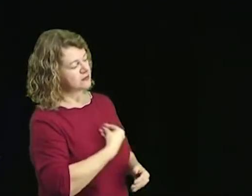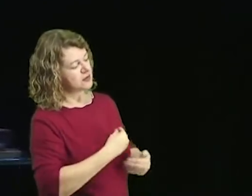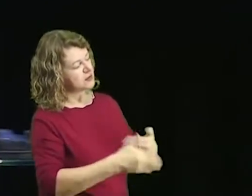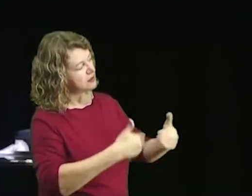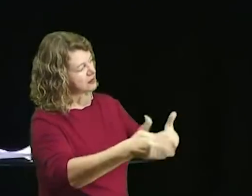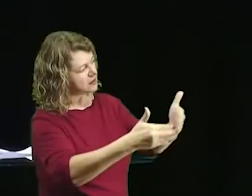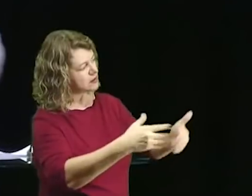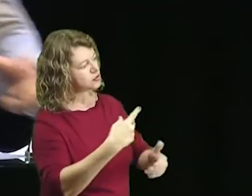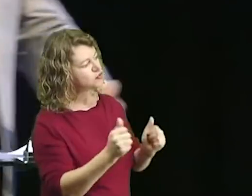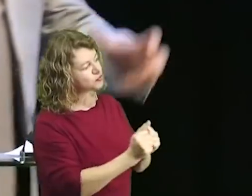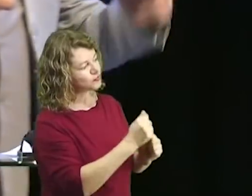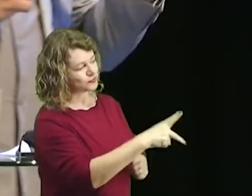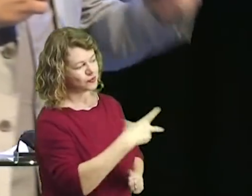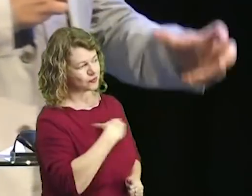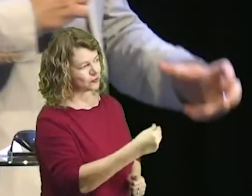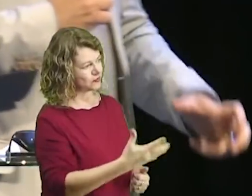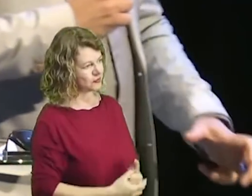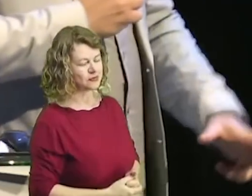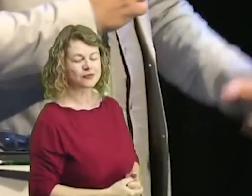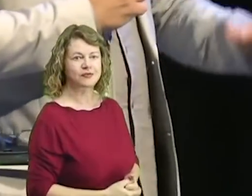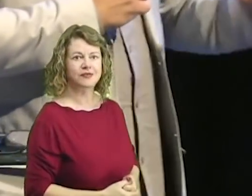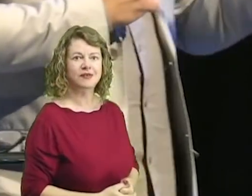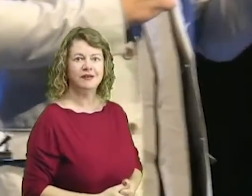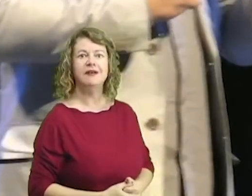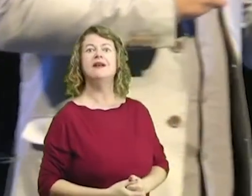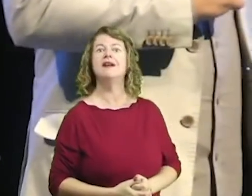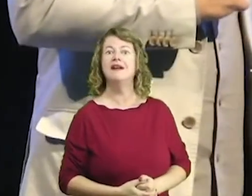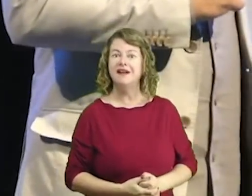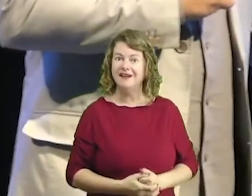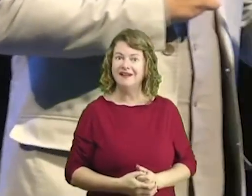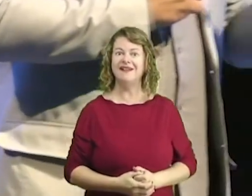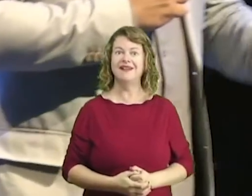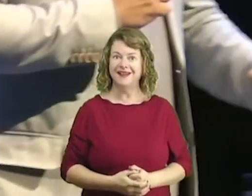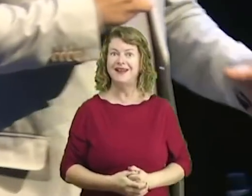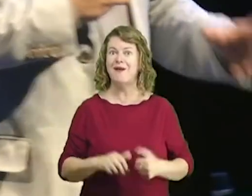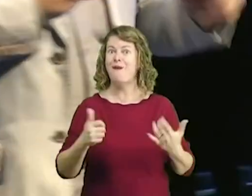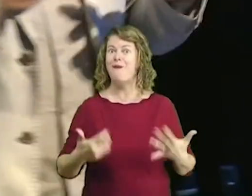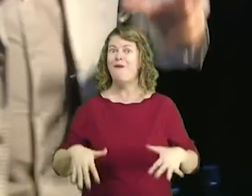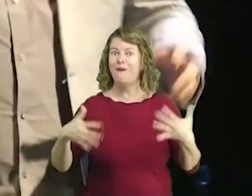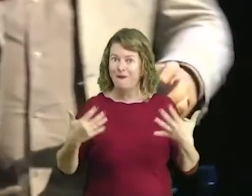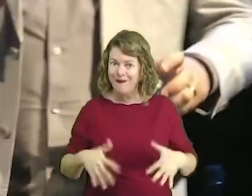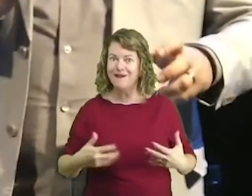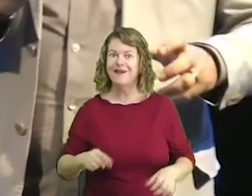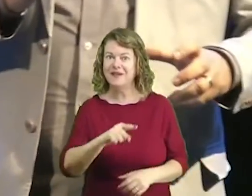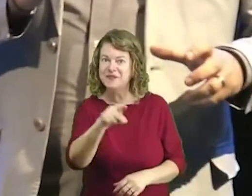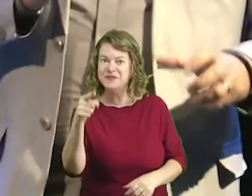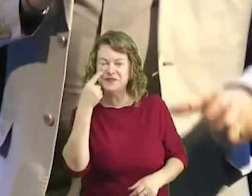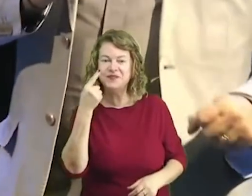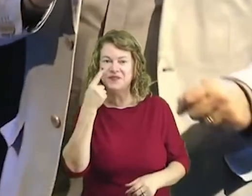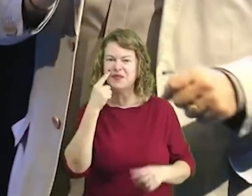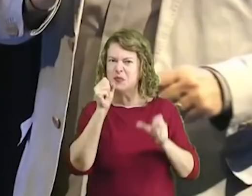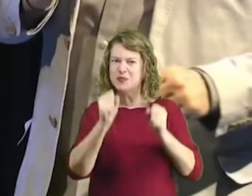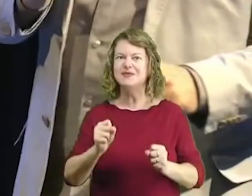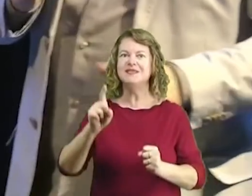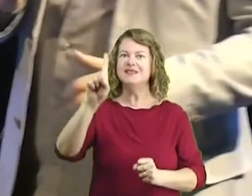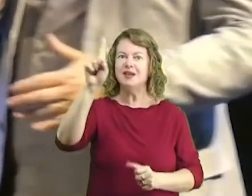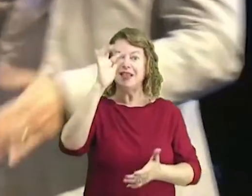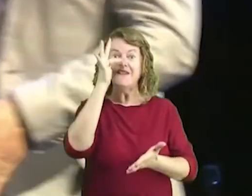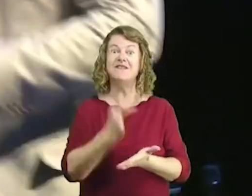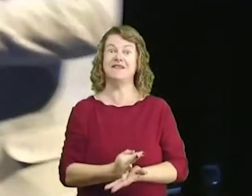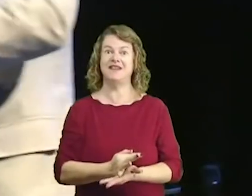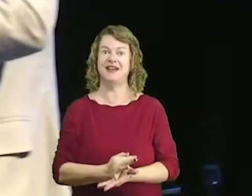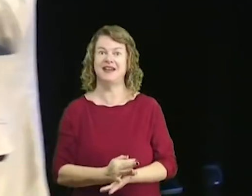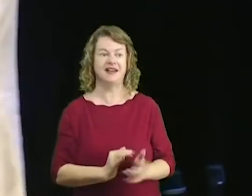vai ativar o poder de Deus através da sua fé. Uma mulher